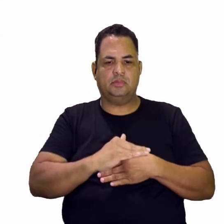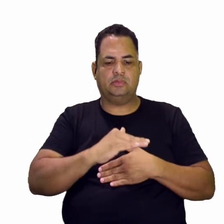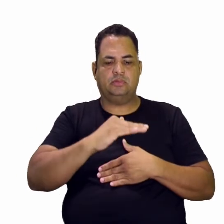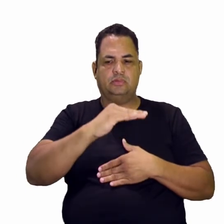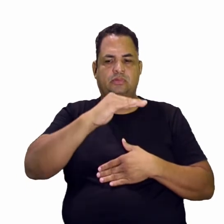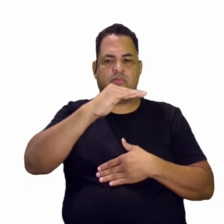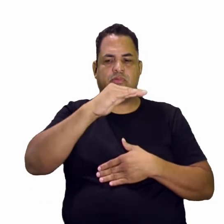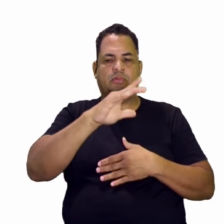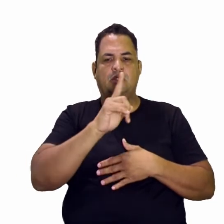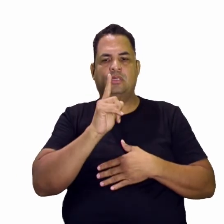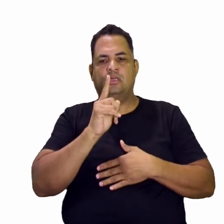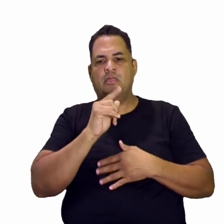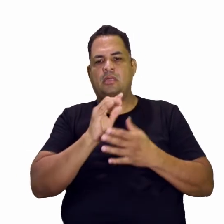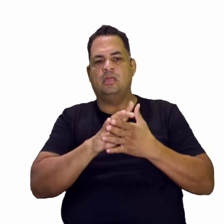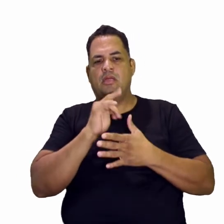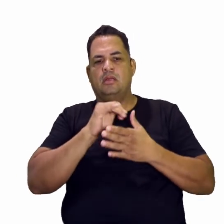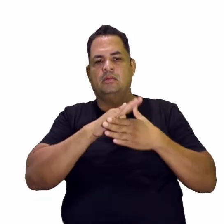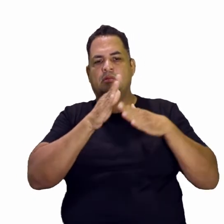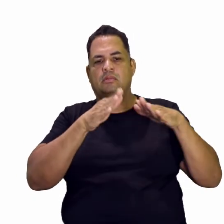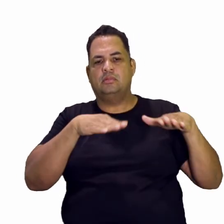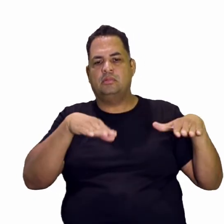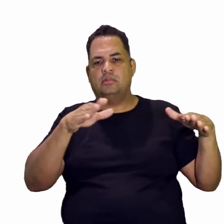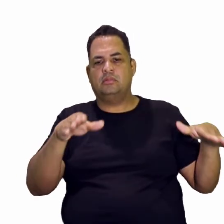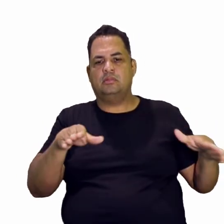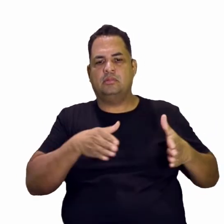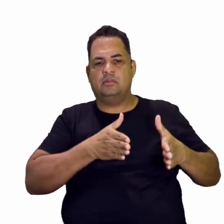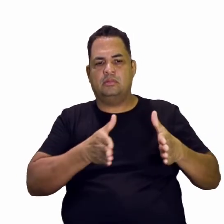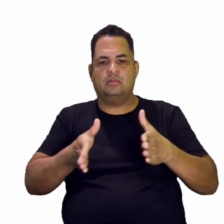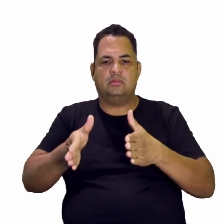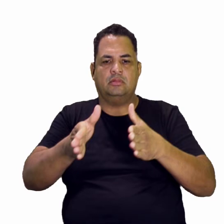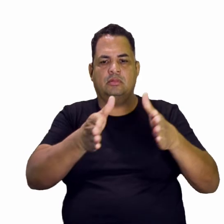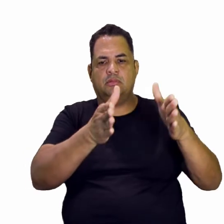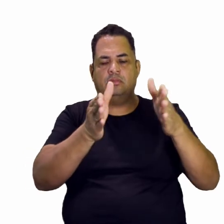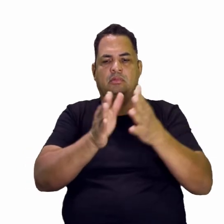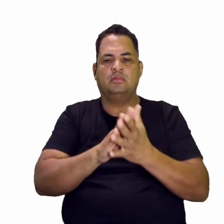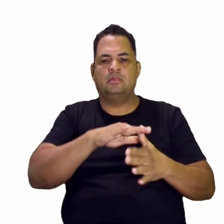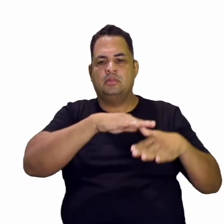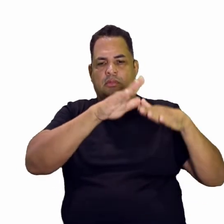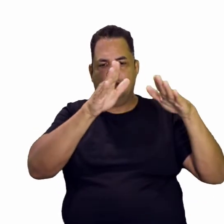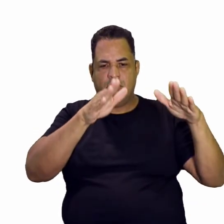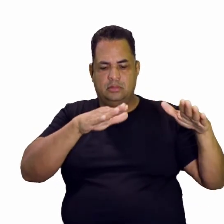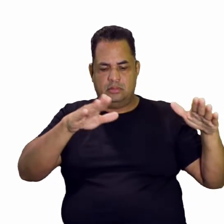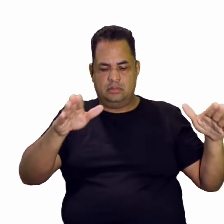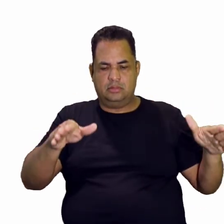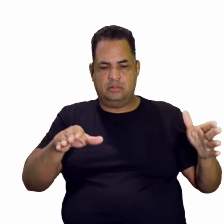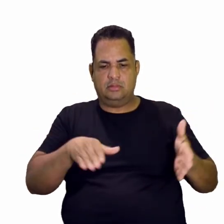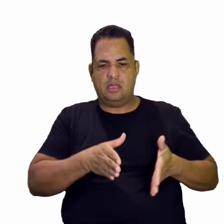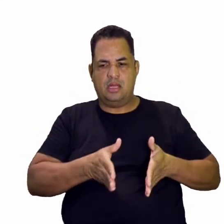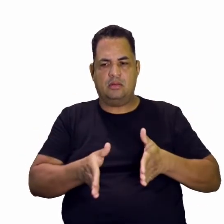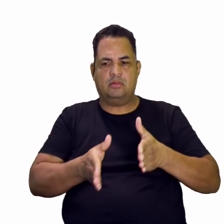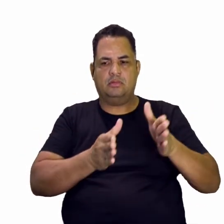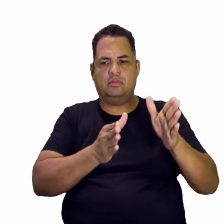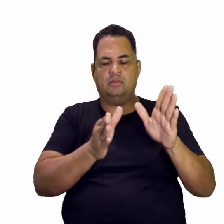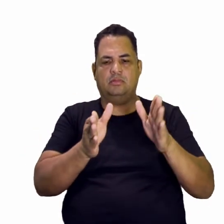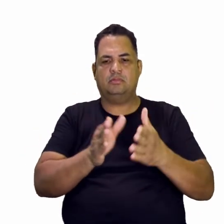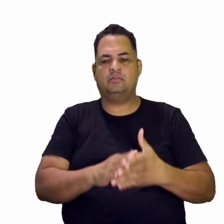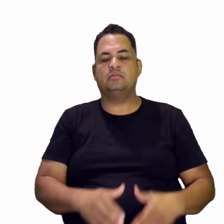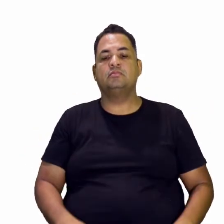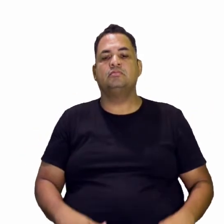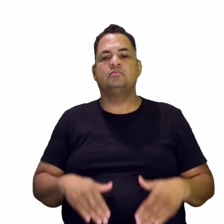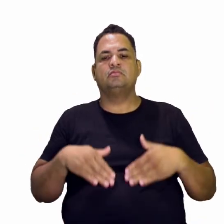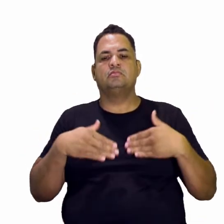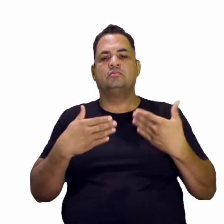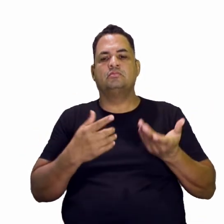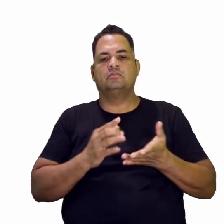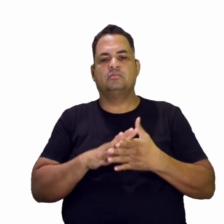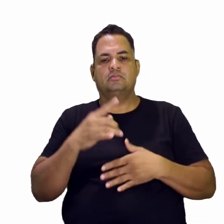na água de rios, lagos e oceanos, que são carregados passivamente pelas ondas e correntes. Então, quando eu